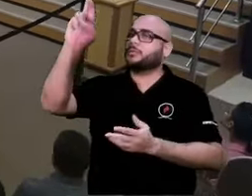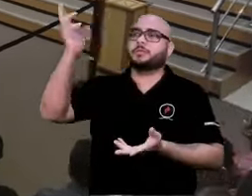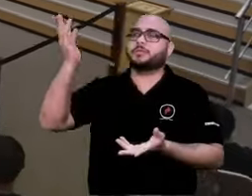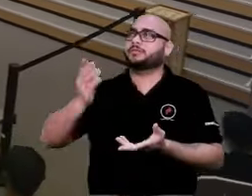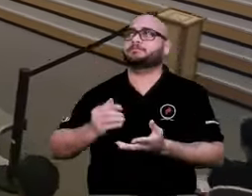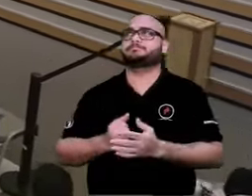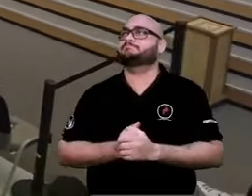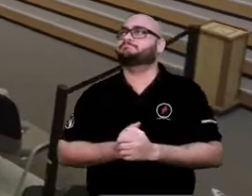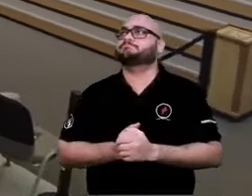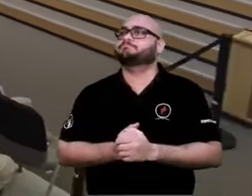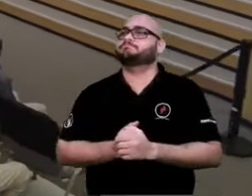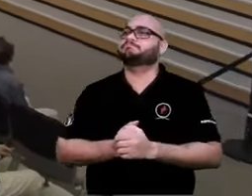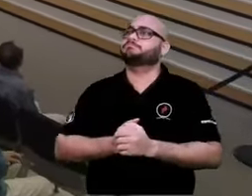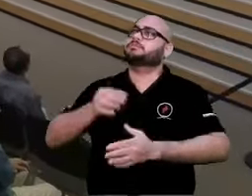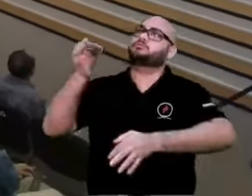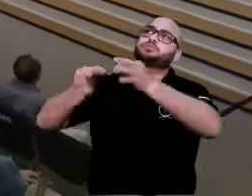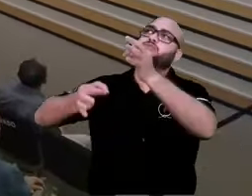é justo.